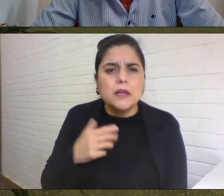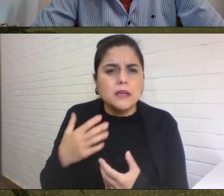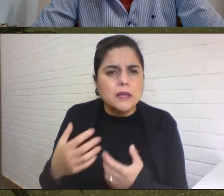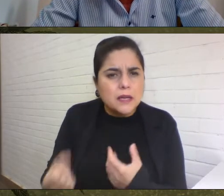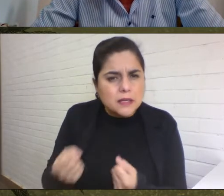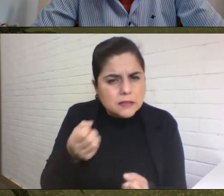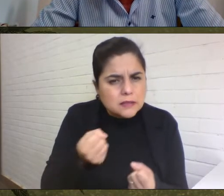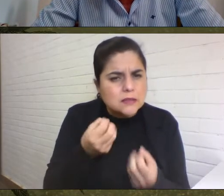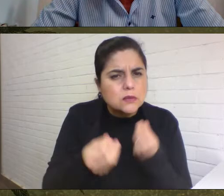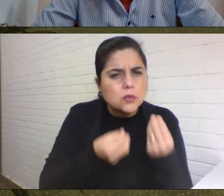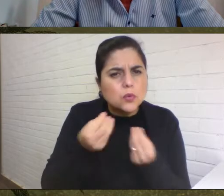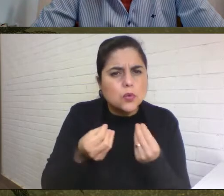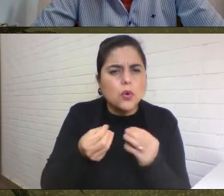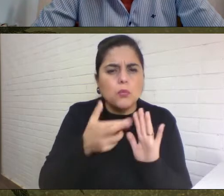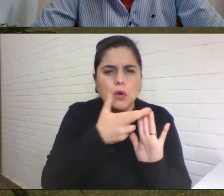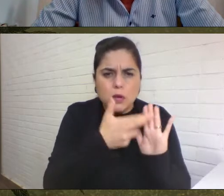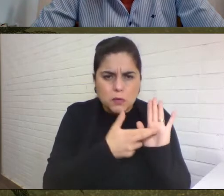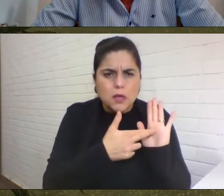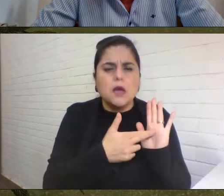quadro de regulação